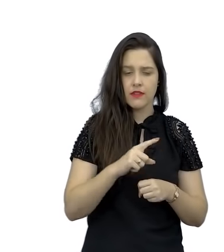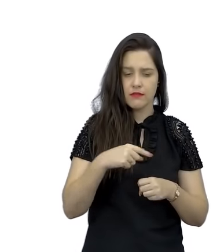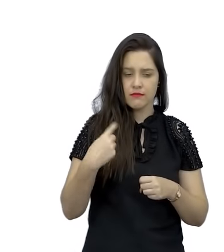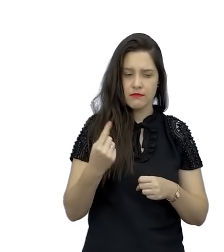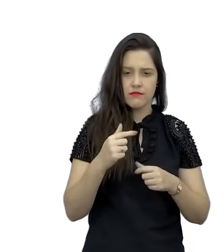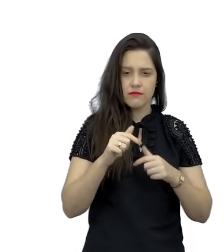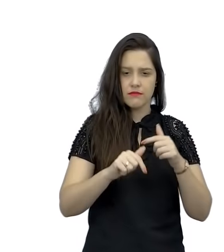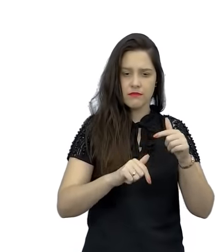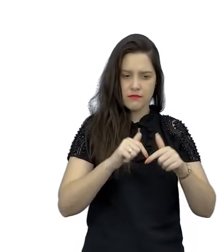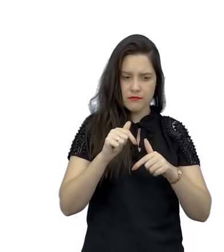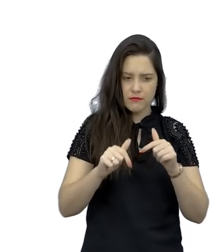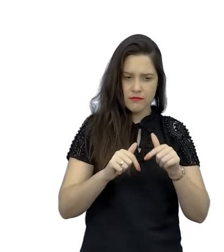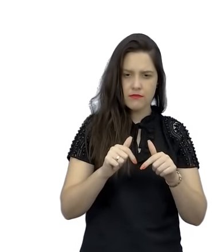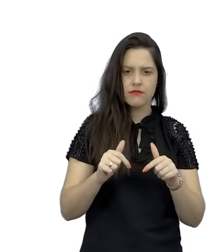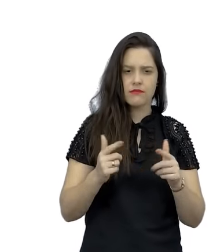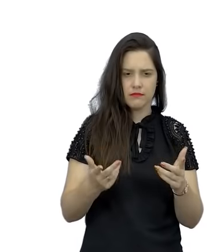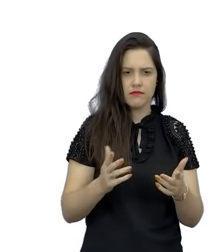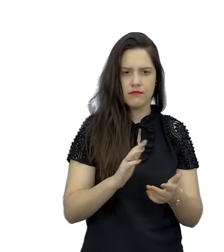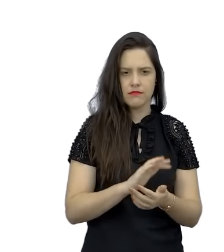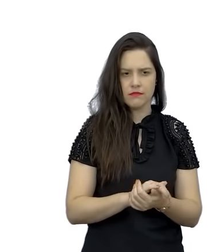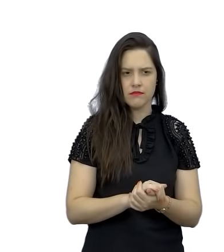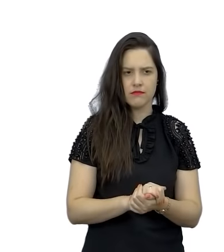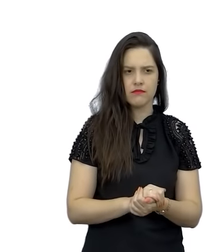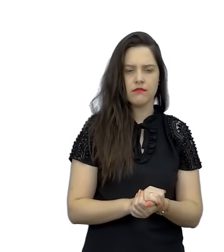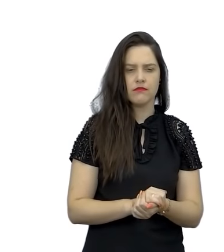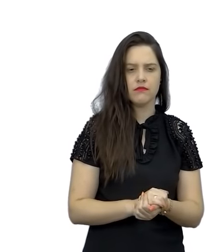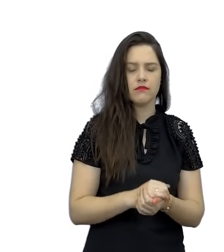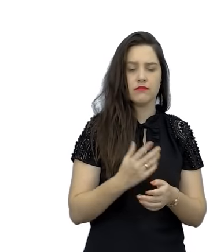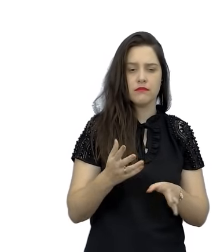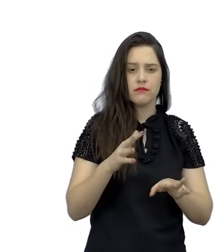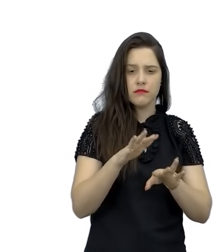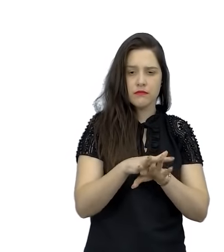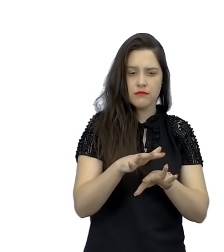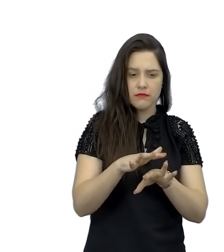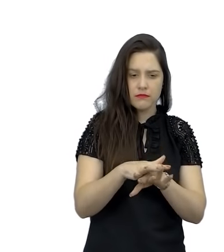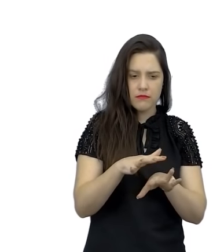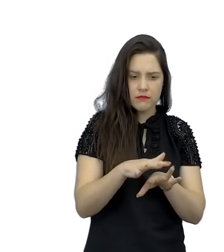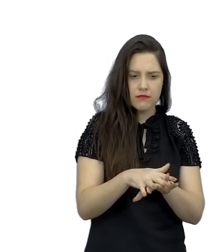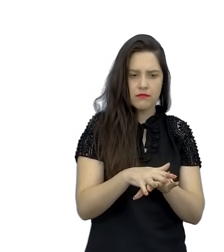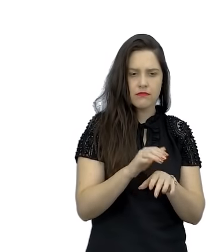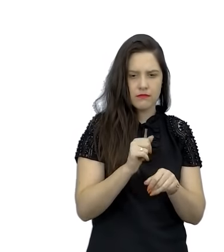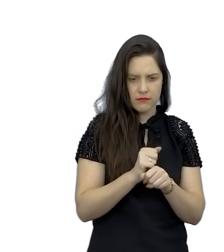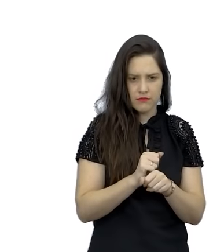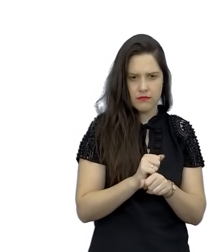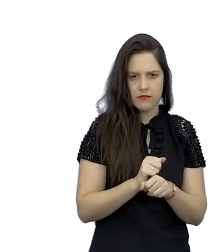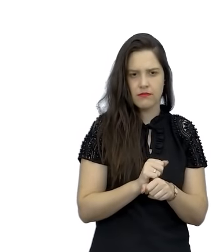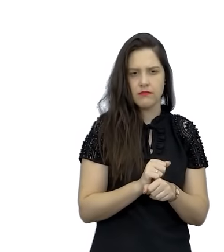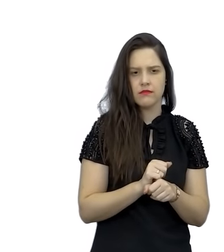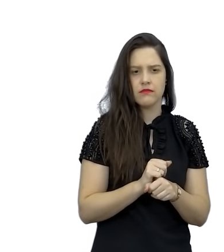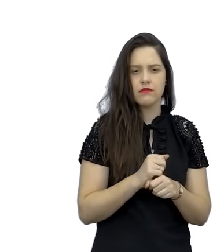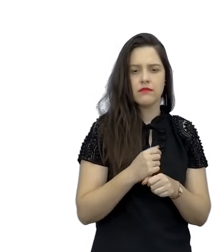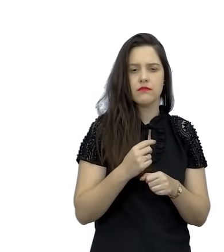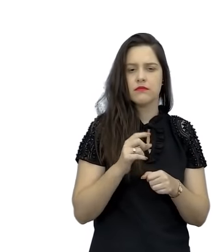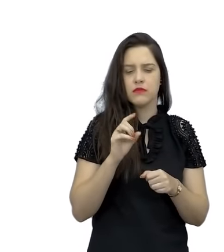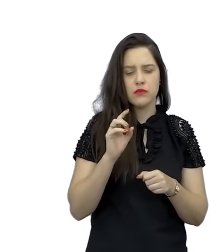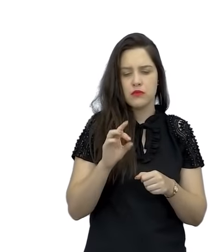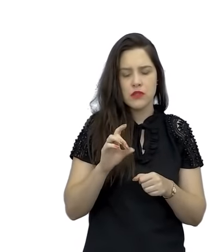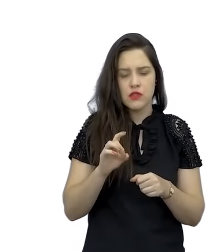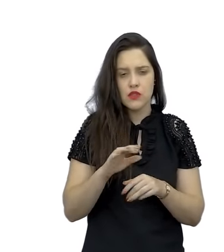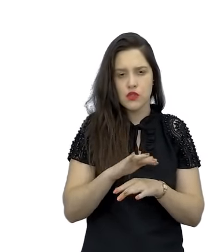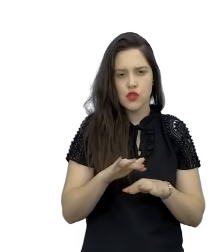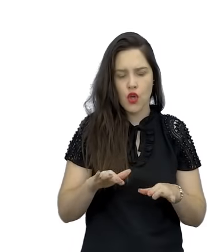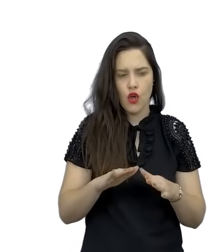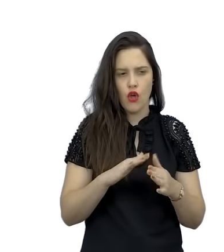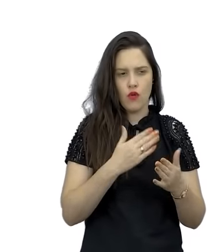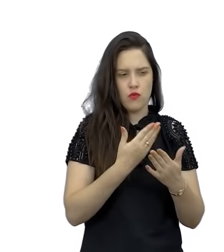com a representação. Esse letramento matemático, a gente vem falando muito dele, né? Não adianta só o